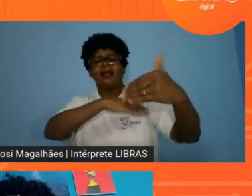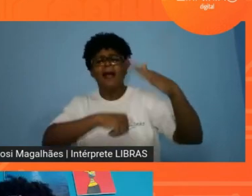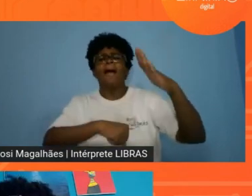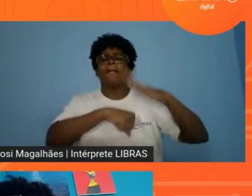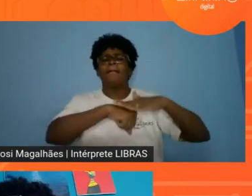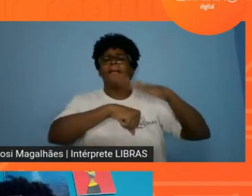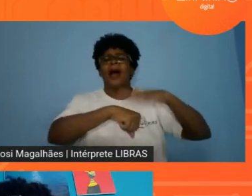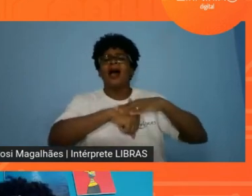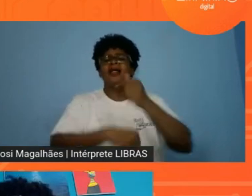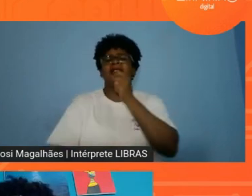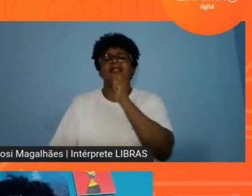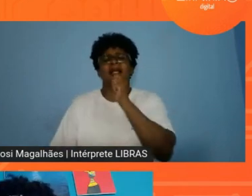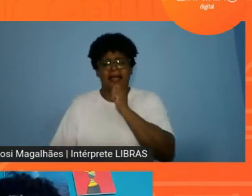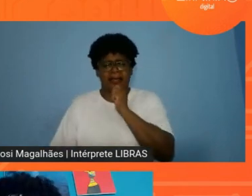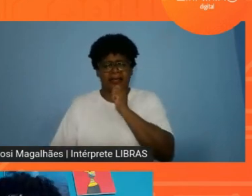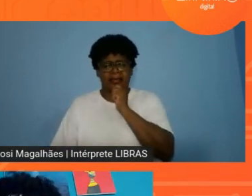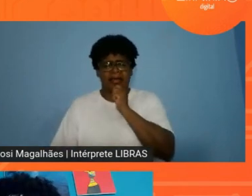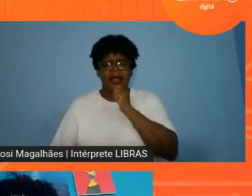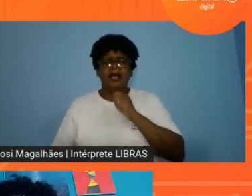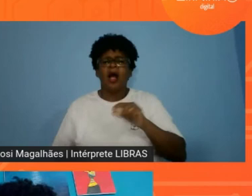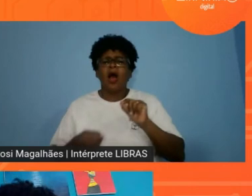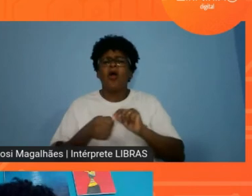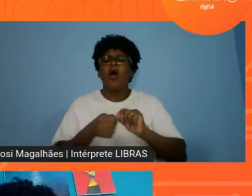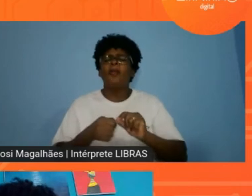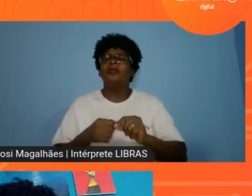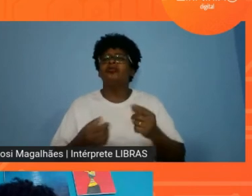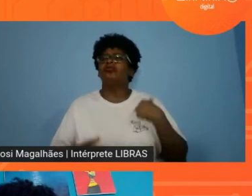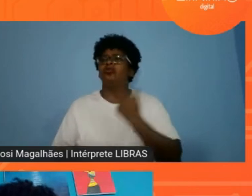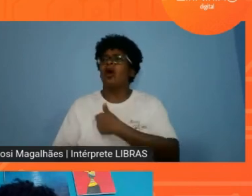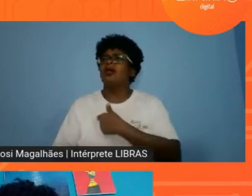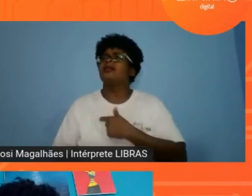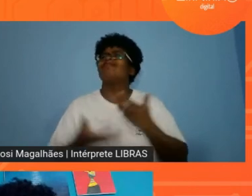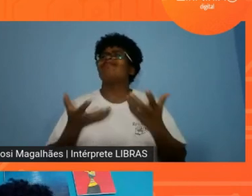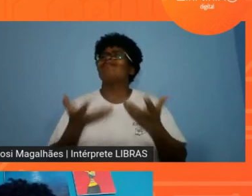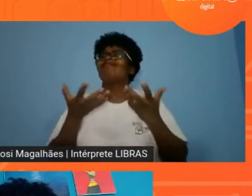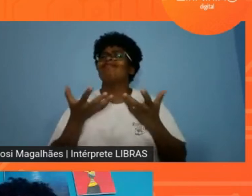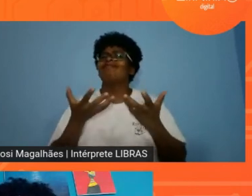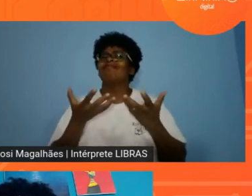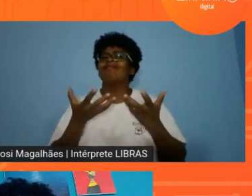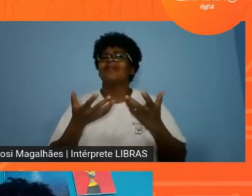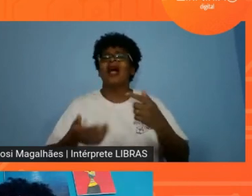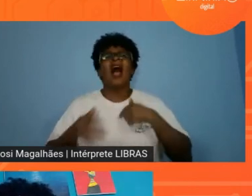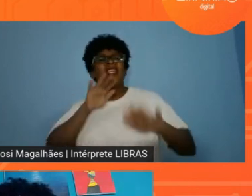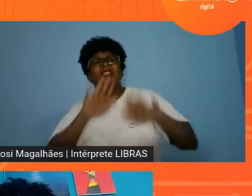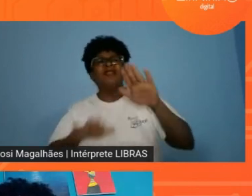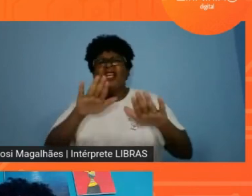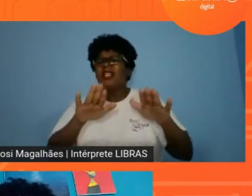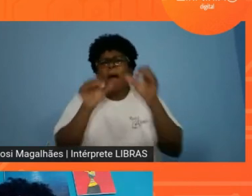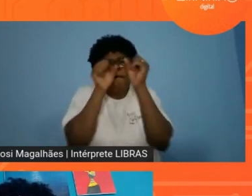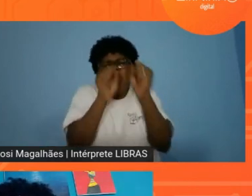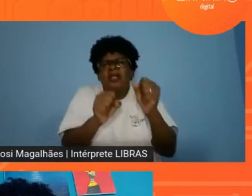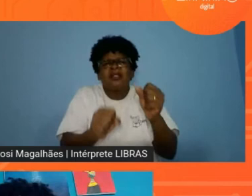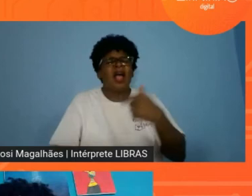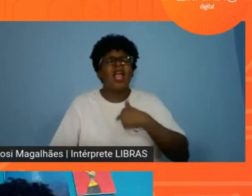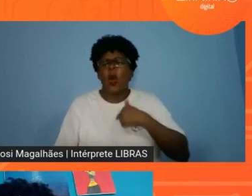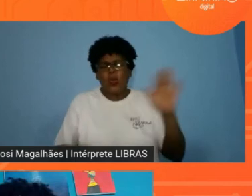do entendimento que eu vejo no outro também aquilo que eu sou. Às vezes eu posso não ser mais aquilo, mas eu já fui,